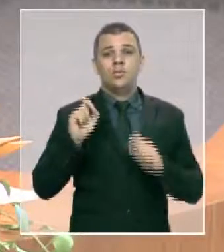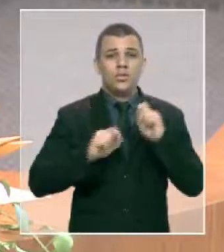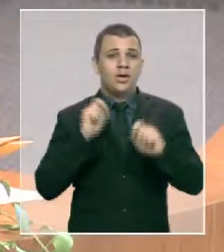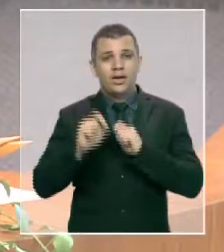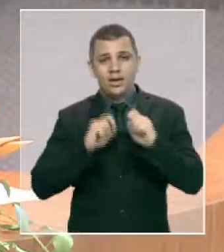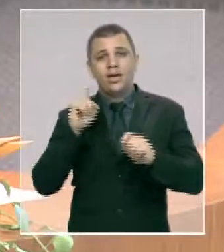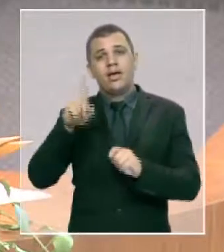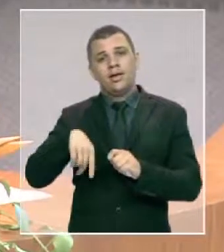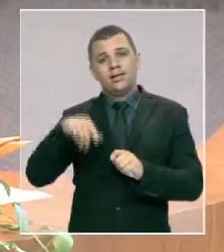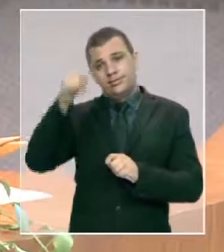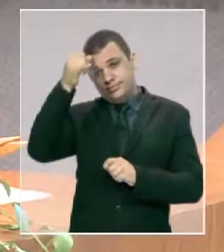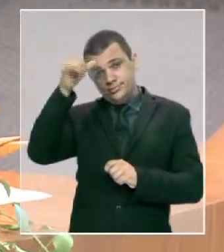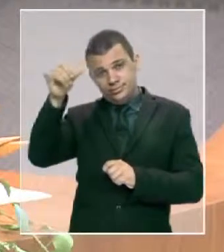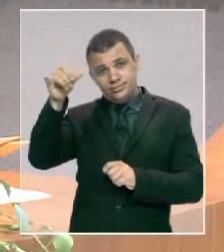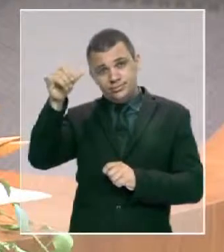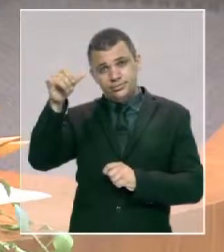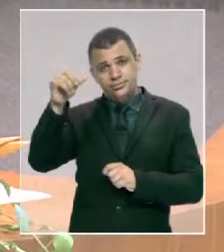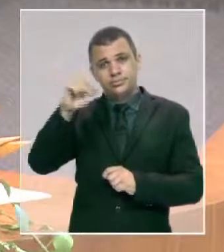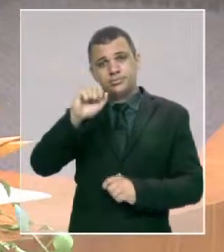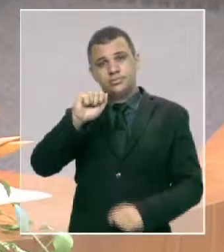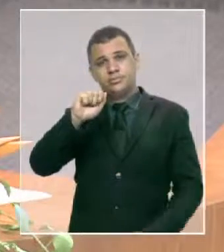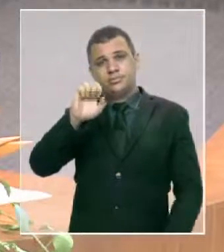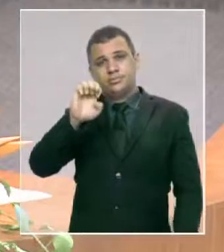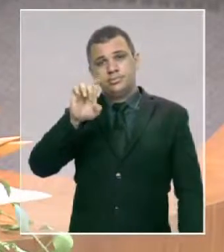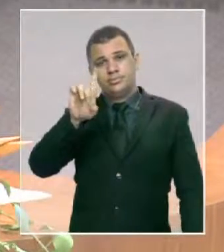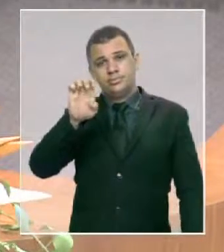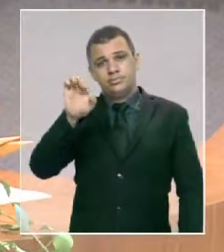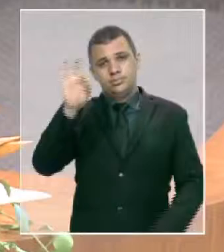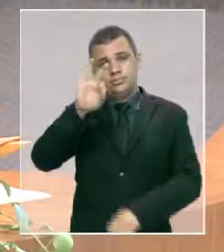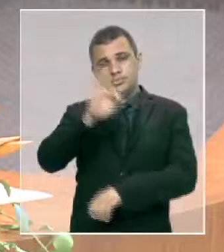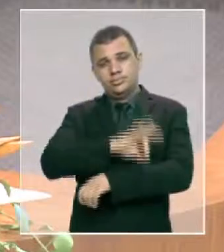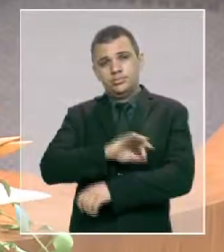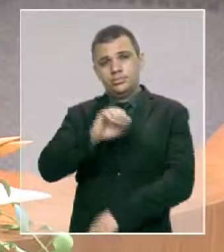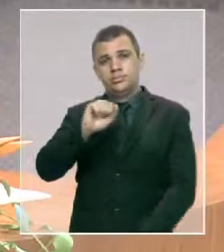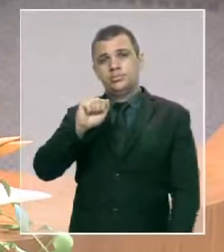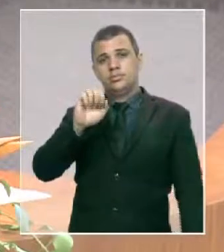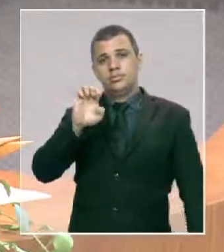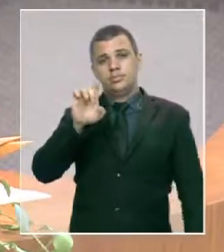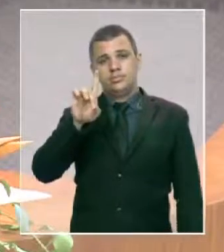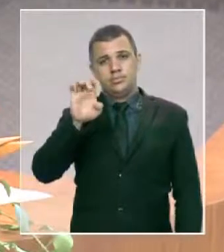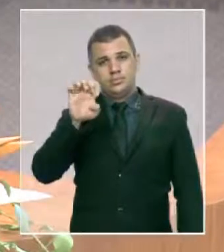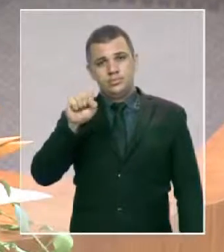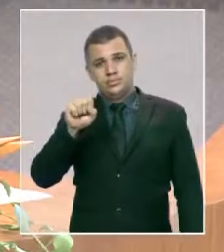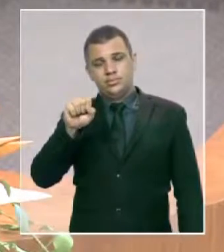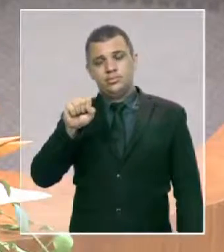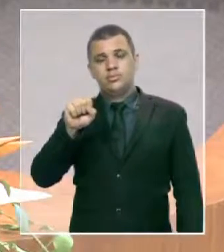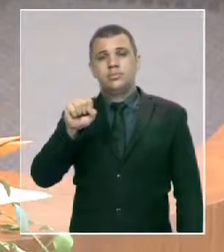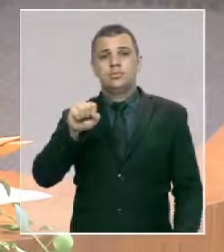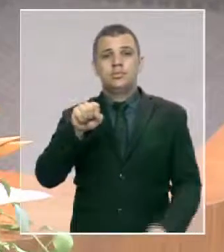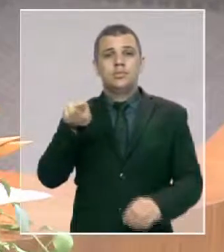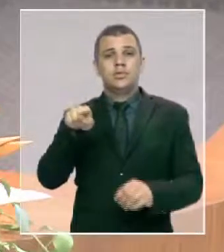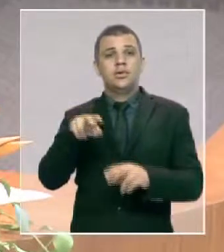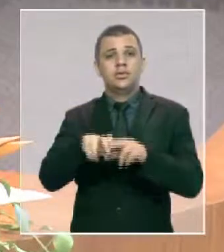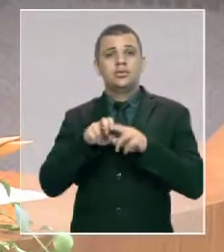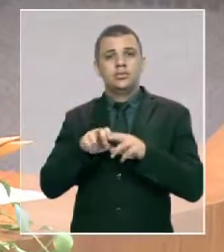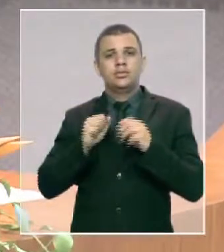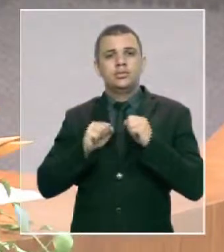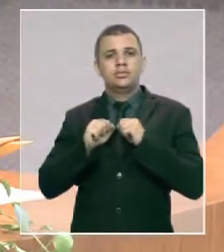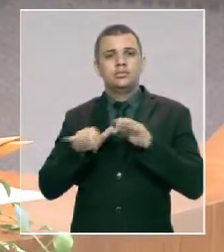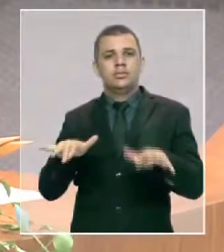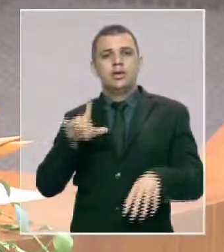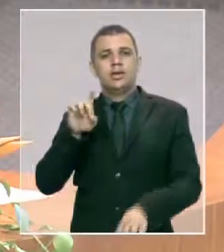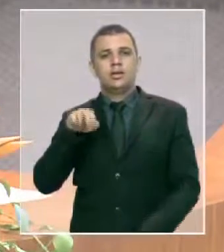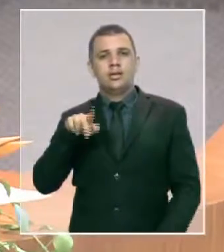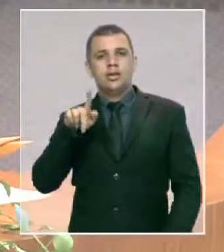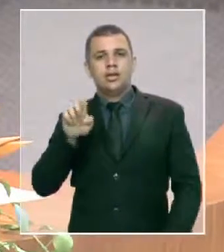transmissor da dengue, da febre chikungunya e do Zika vírus. E o estado do Maranhão,